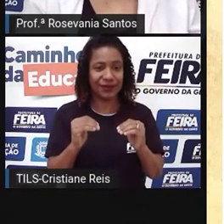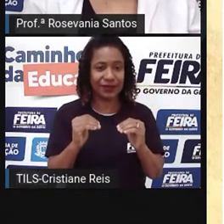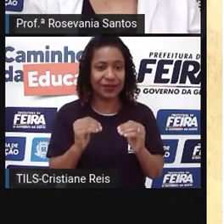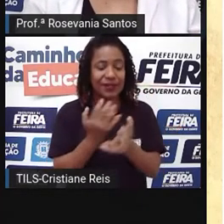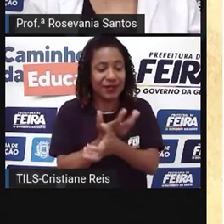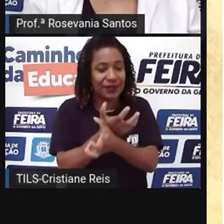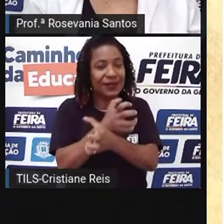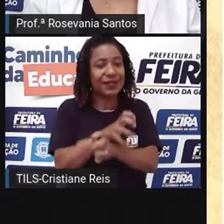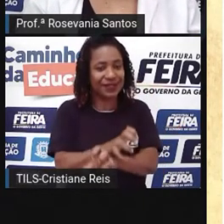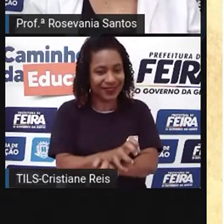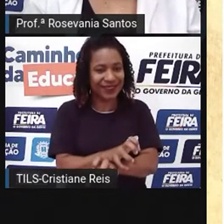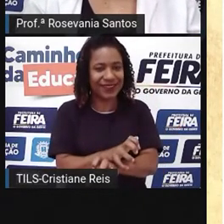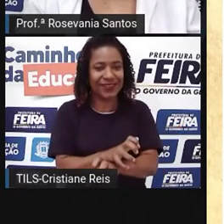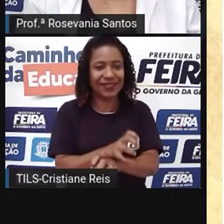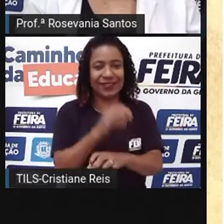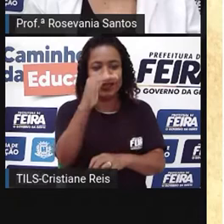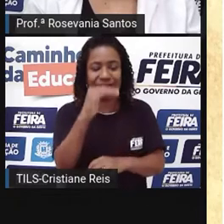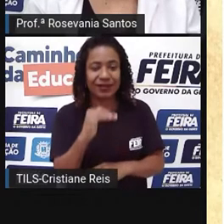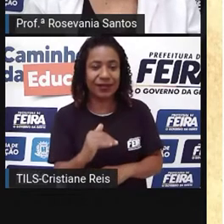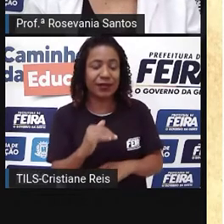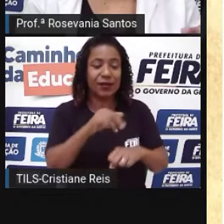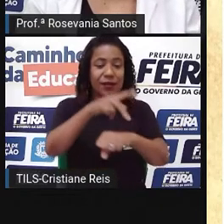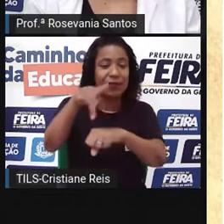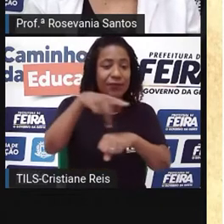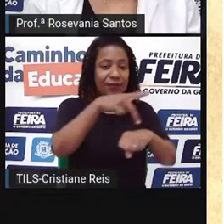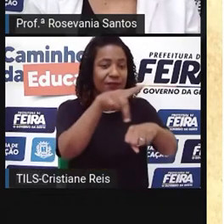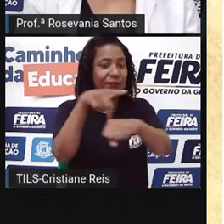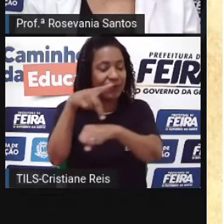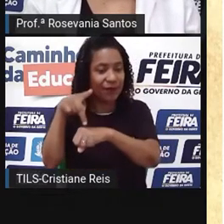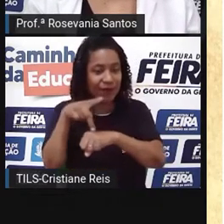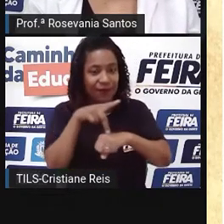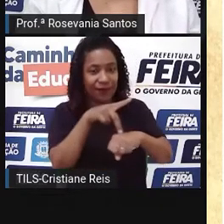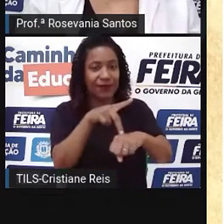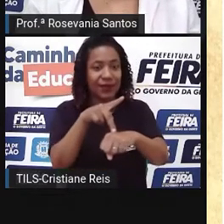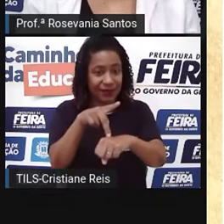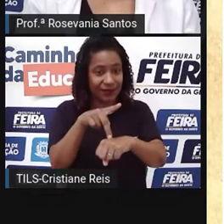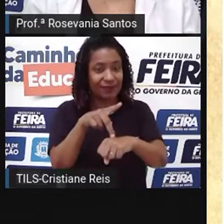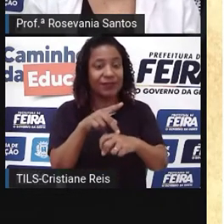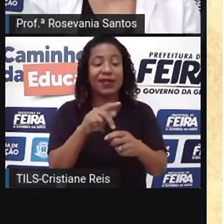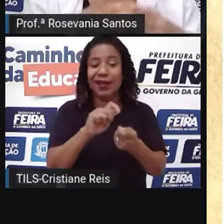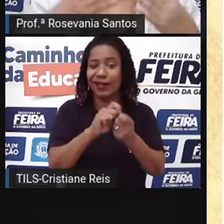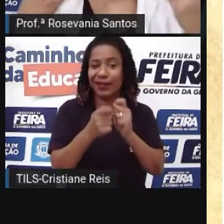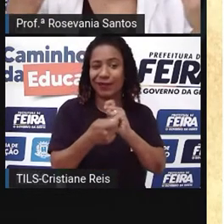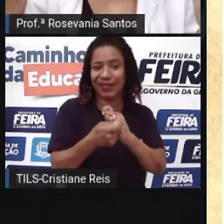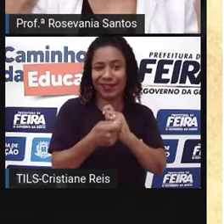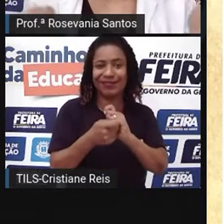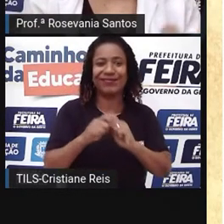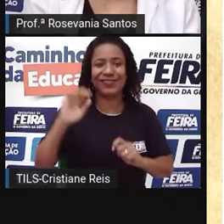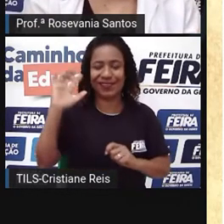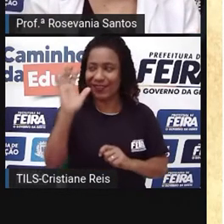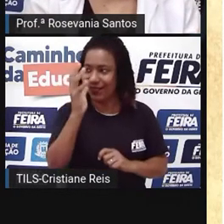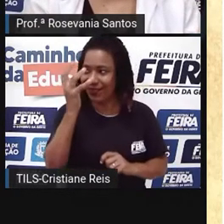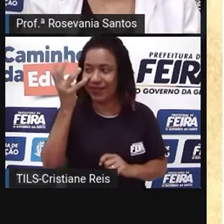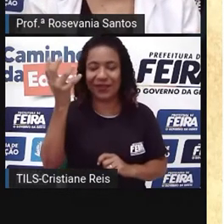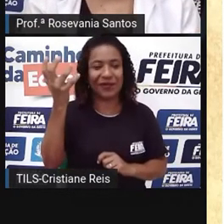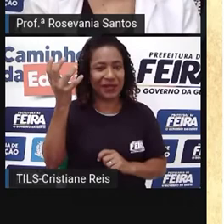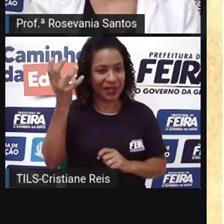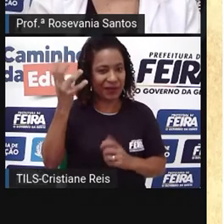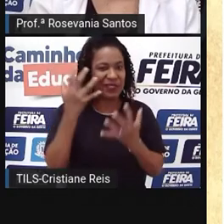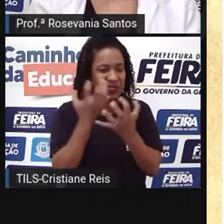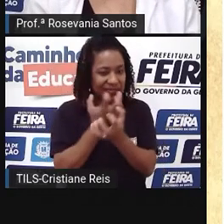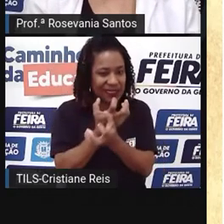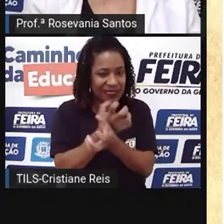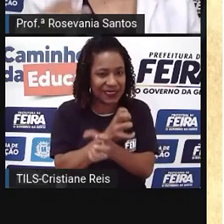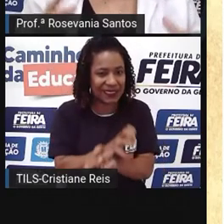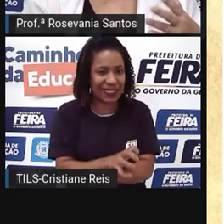vai pegar essa parte aqui de países extremamente adaptados aos climas severos,